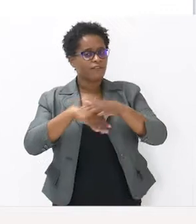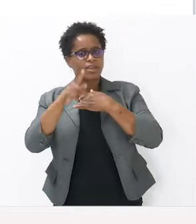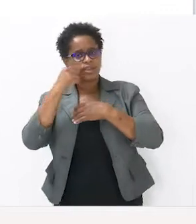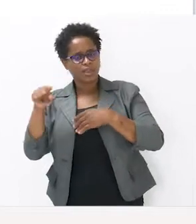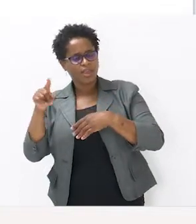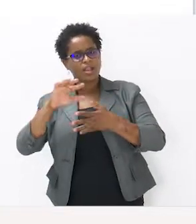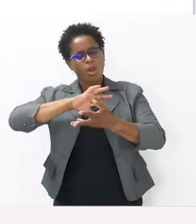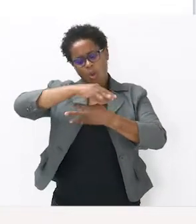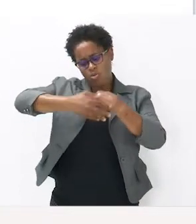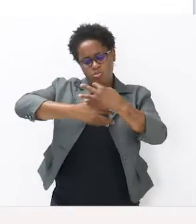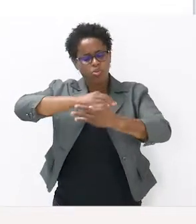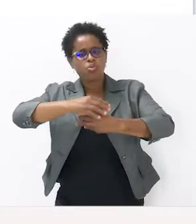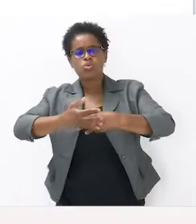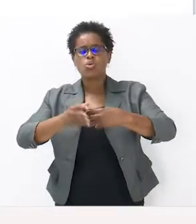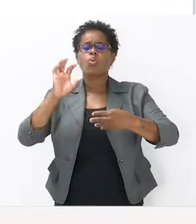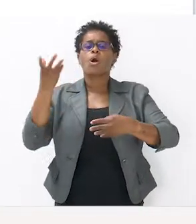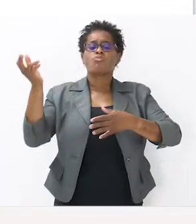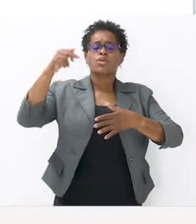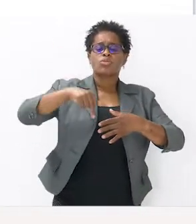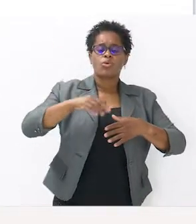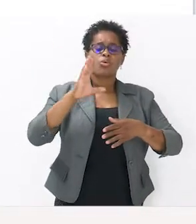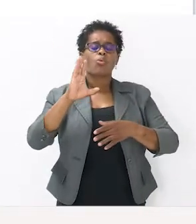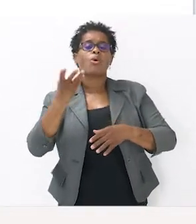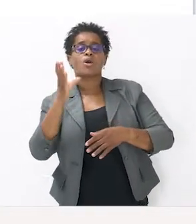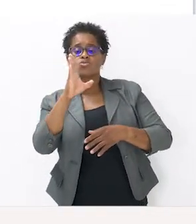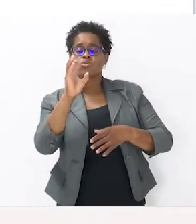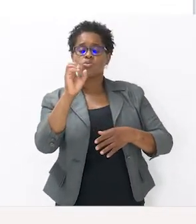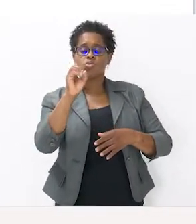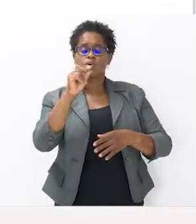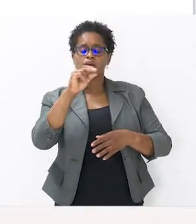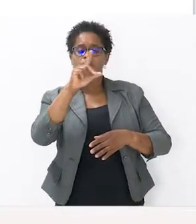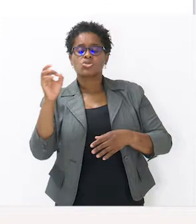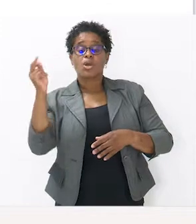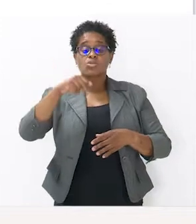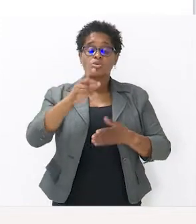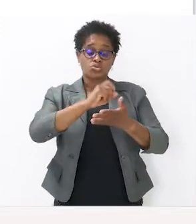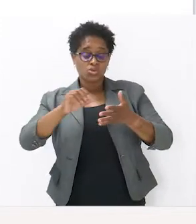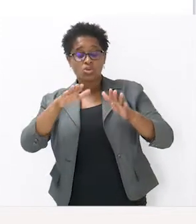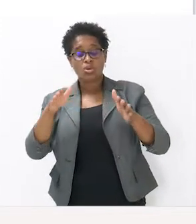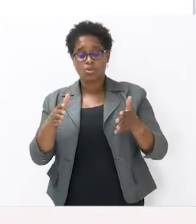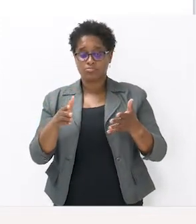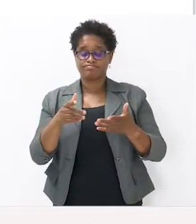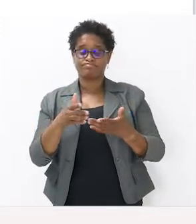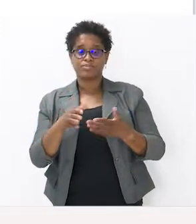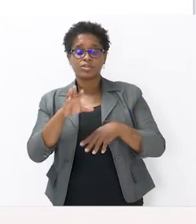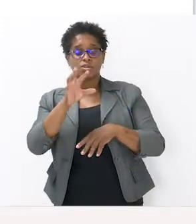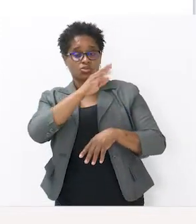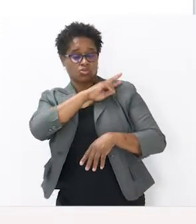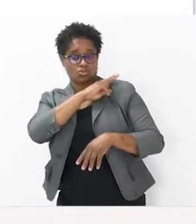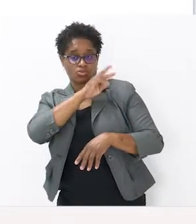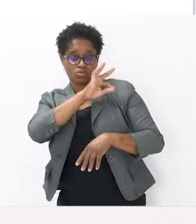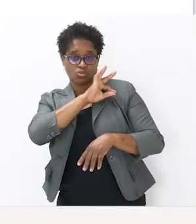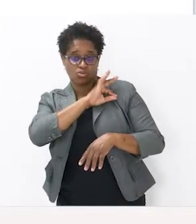ao embrulho? Quando o João entrou no escritório do Dr. Fausto, o que é que ele fez com o embrulho